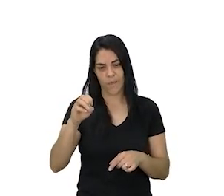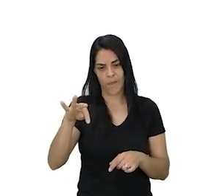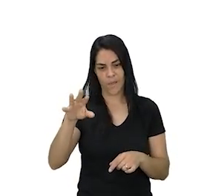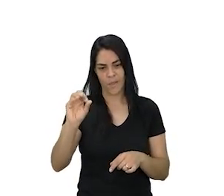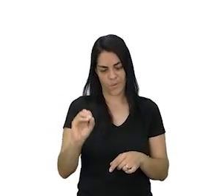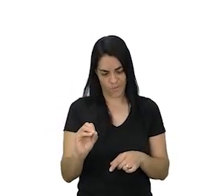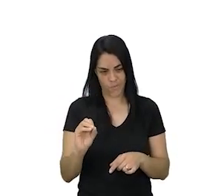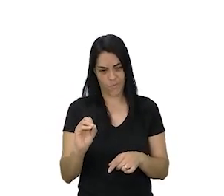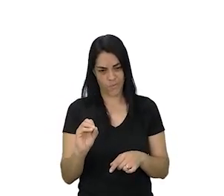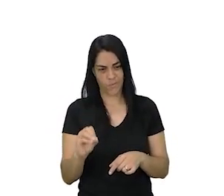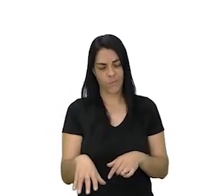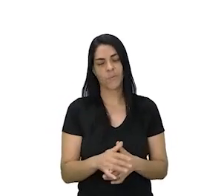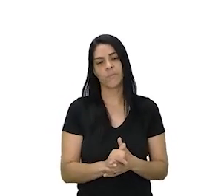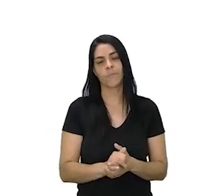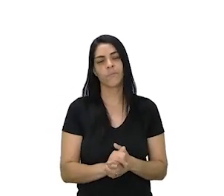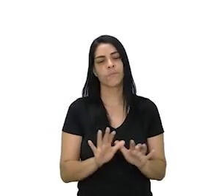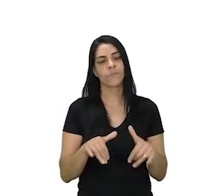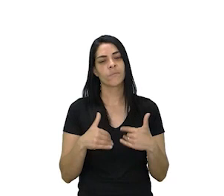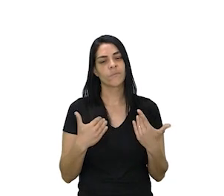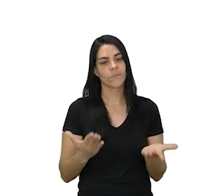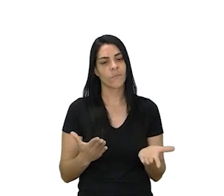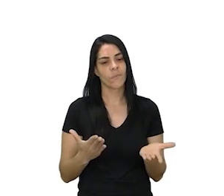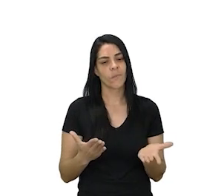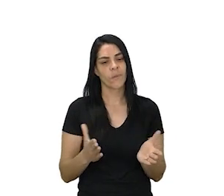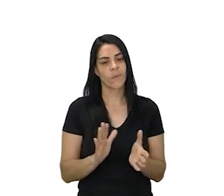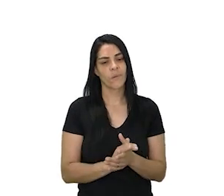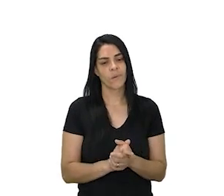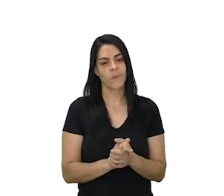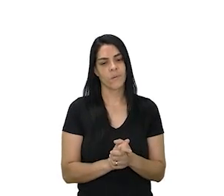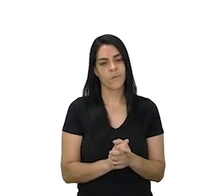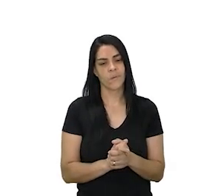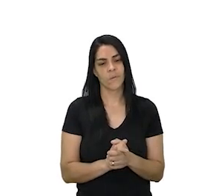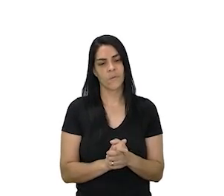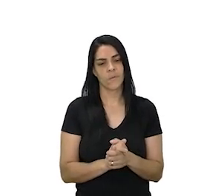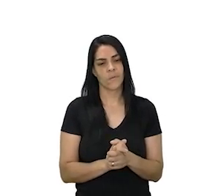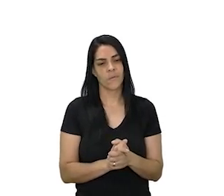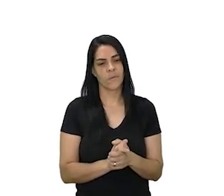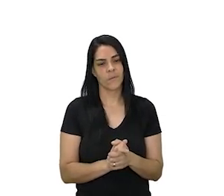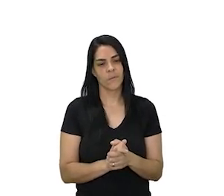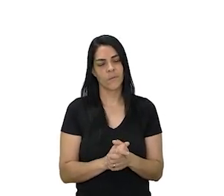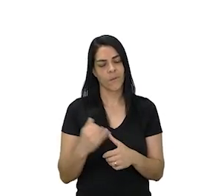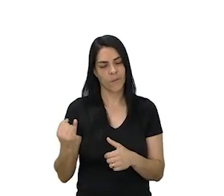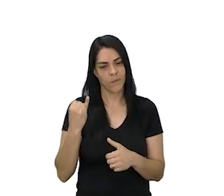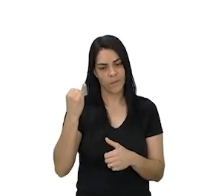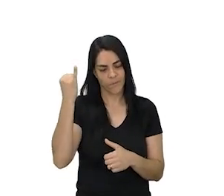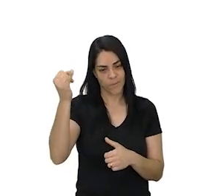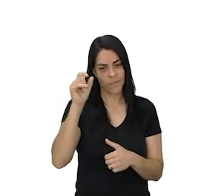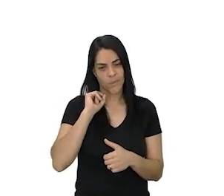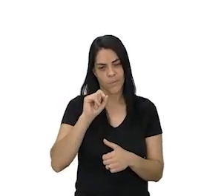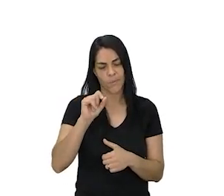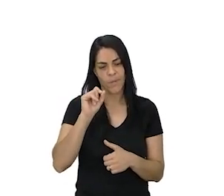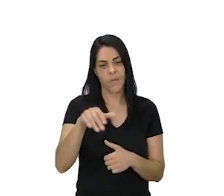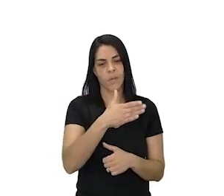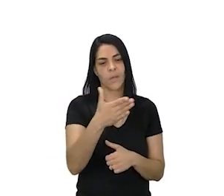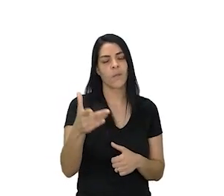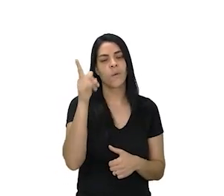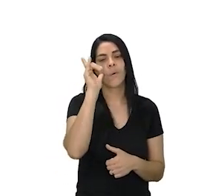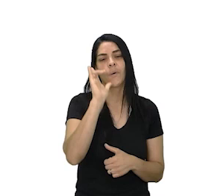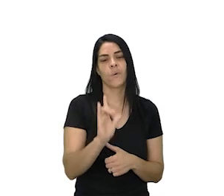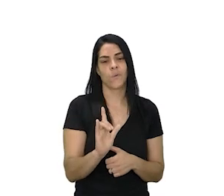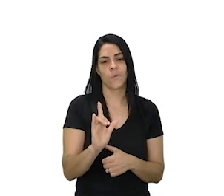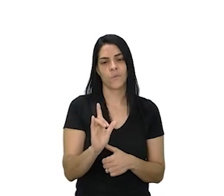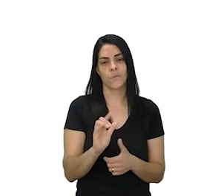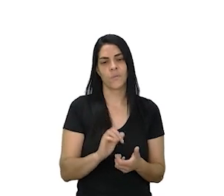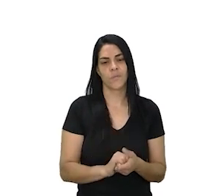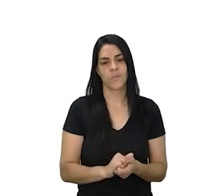direita, né? Então, estes elementos, assim, são importantes para que a gente possa, no